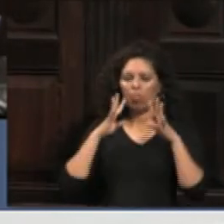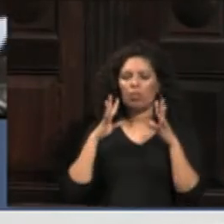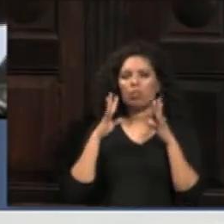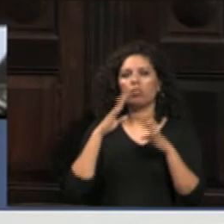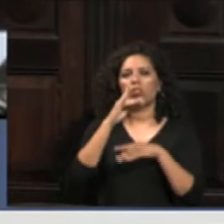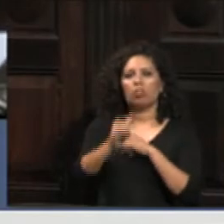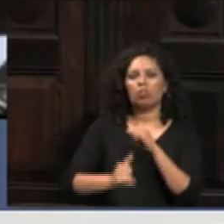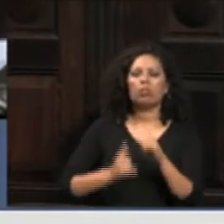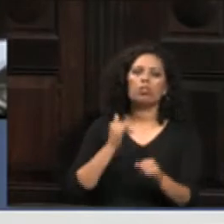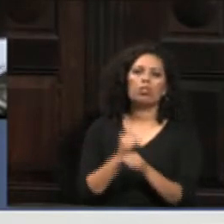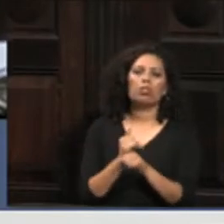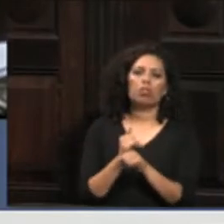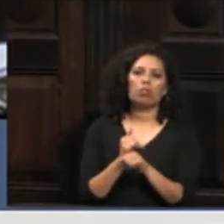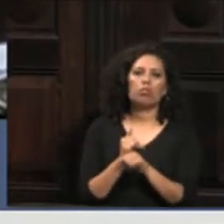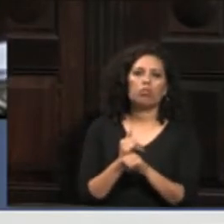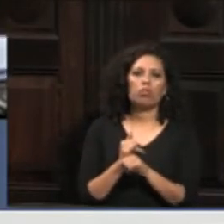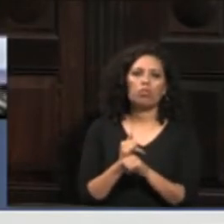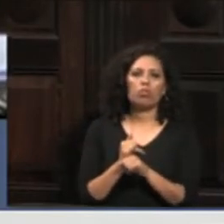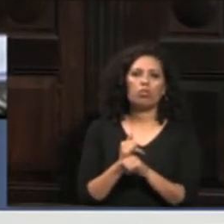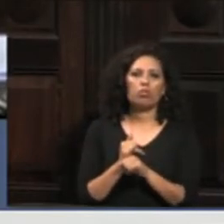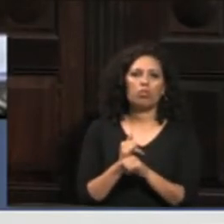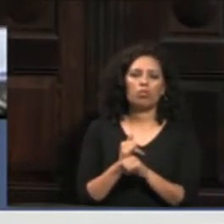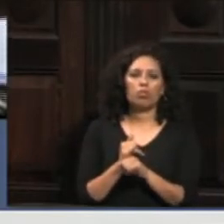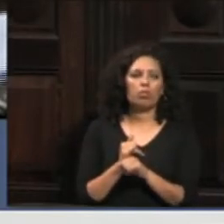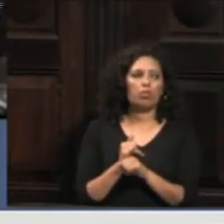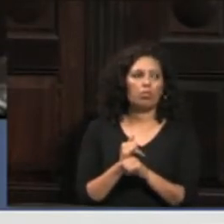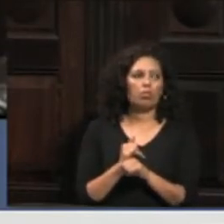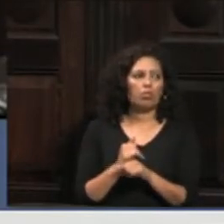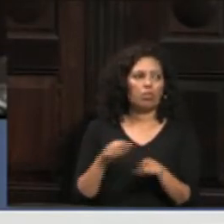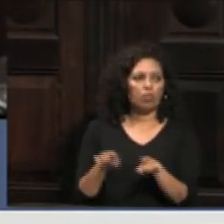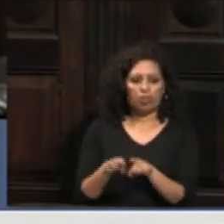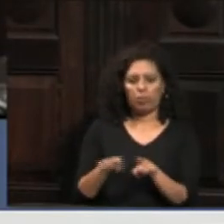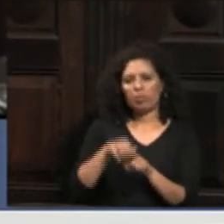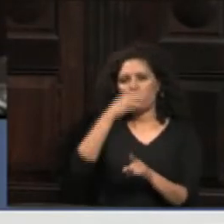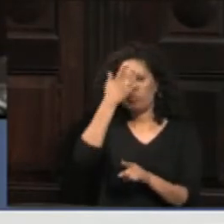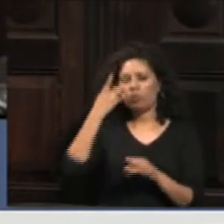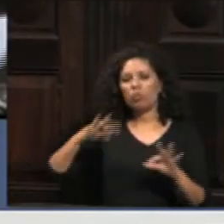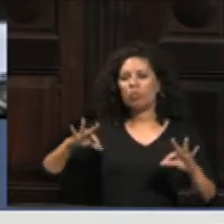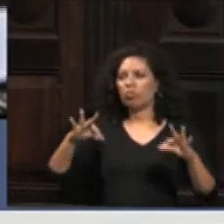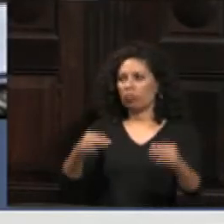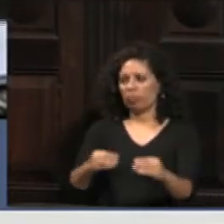pela TV Alerj e àqueles que nos acompanham pelas redes sociais.